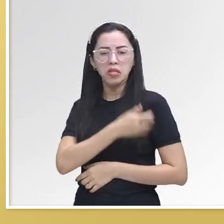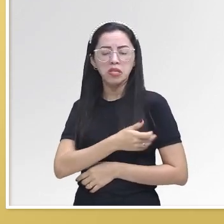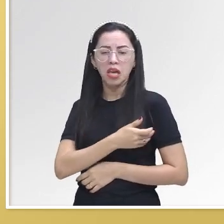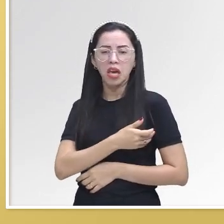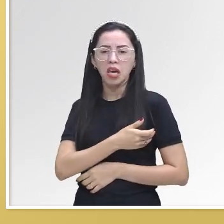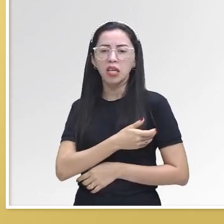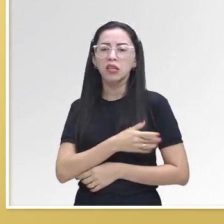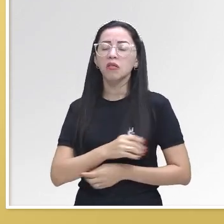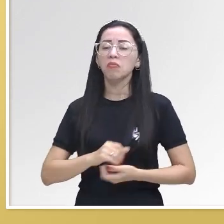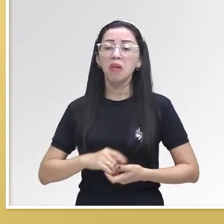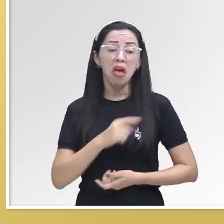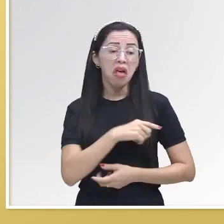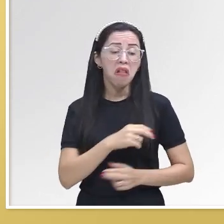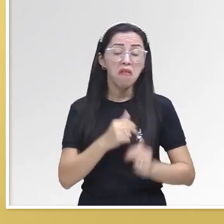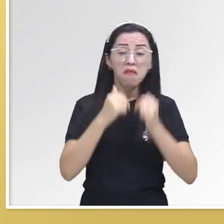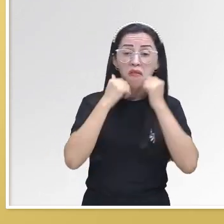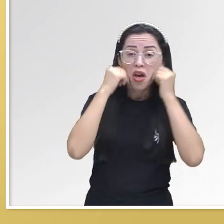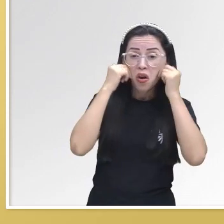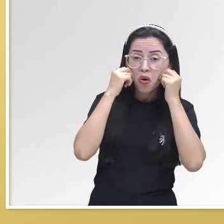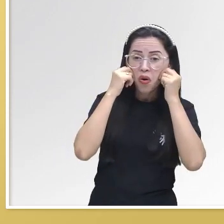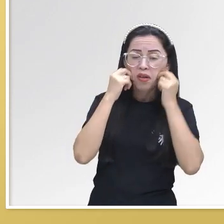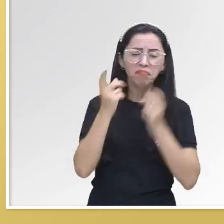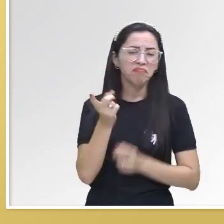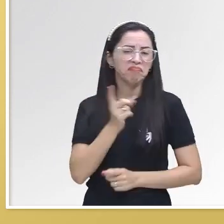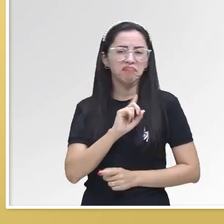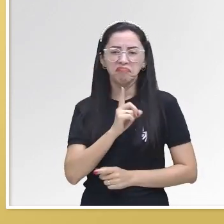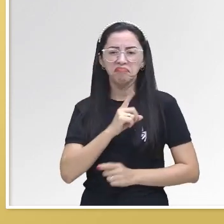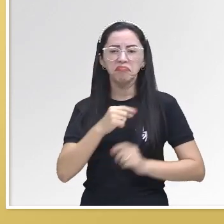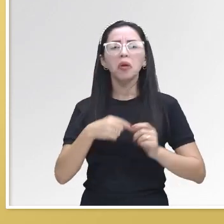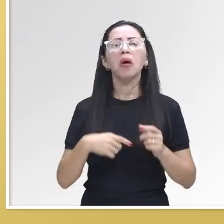menor questão de esconder seus